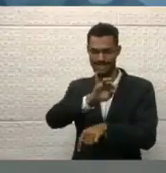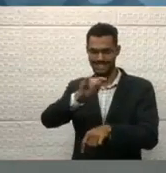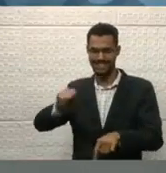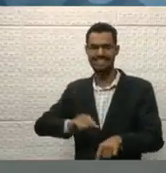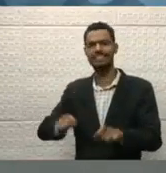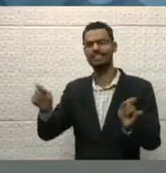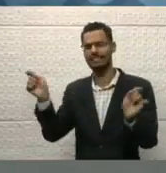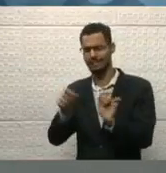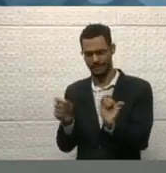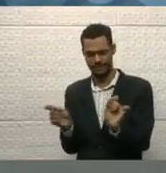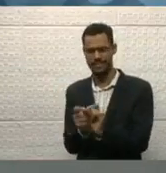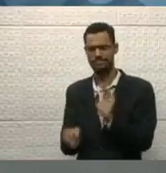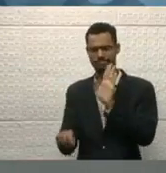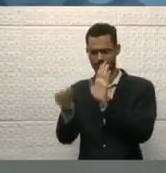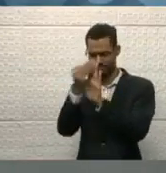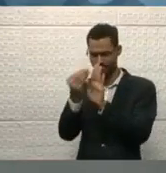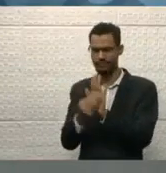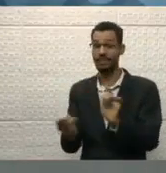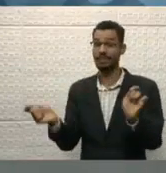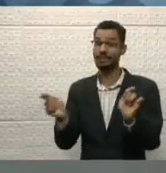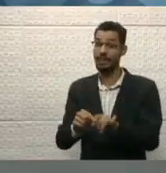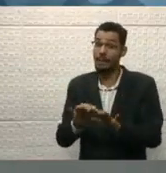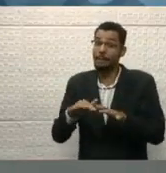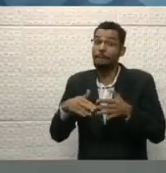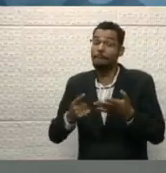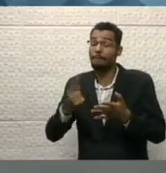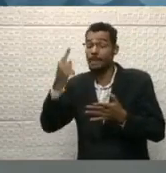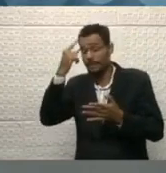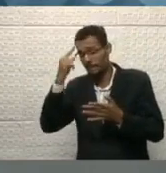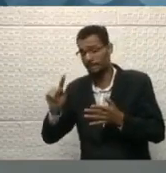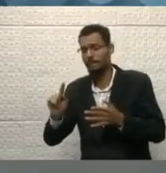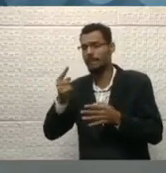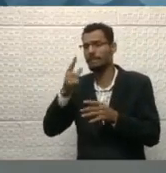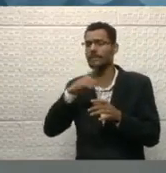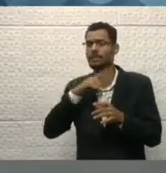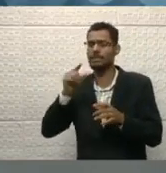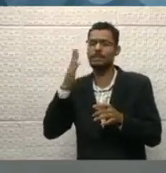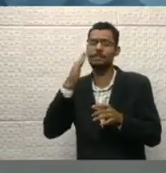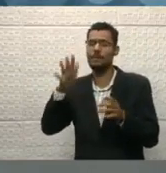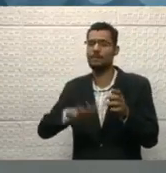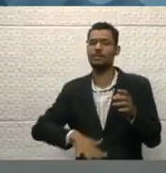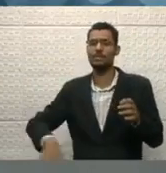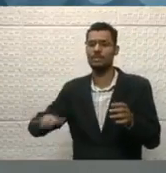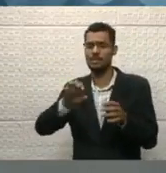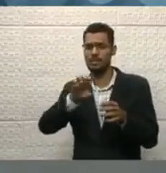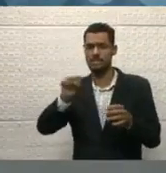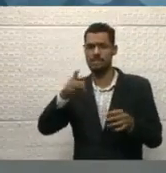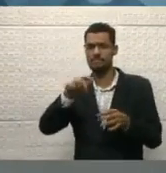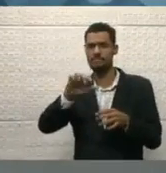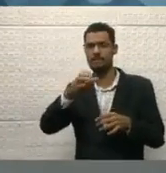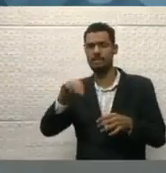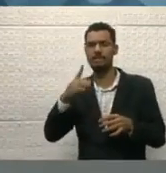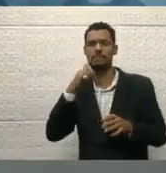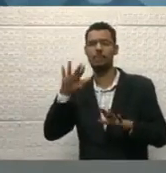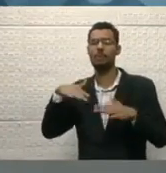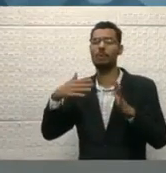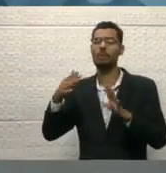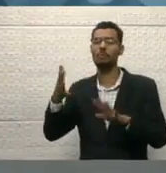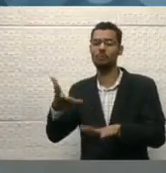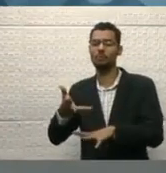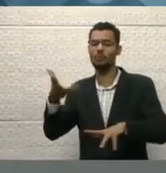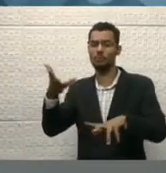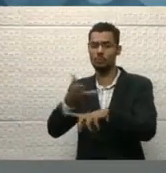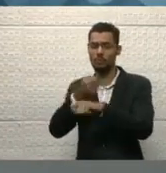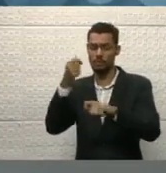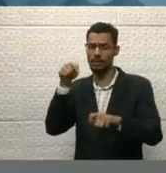gerar aquela expressão. Mas para isso eu preciso identificar os espaços adequados. Qual seria a dimensão do domínio